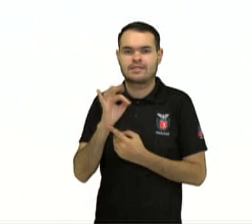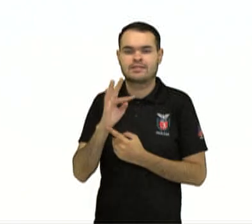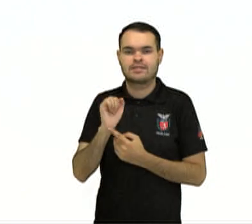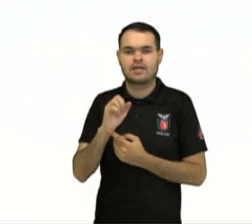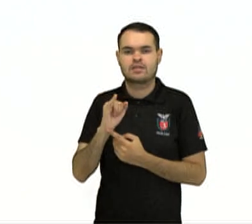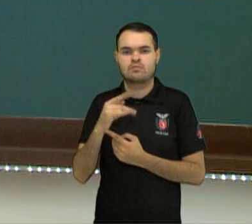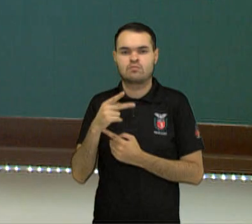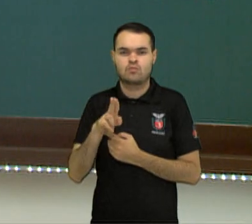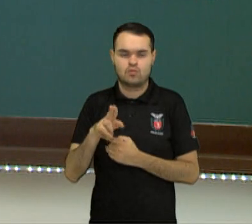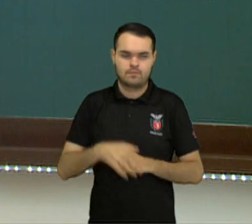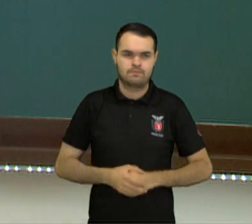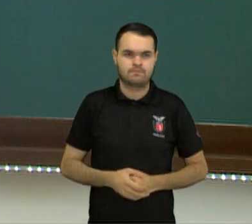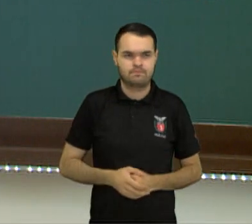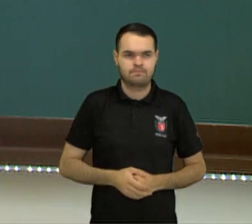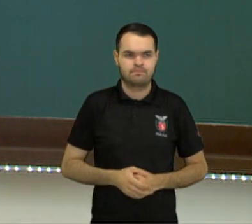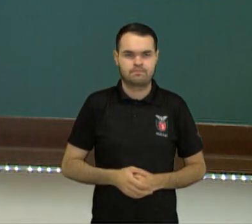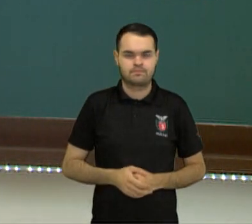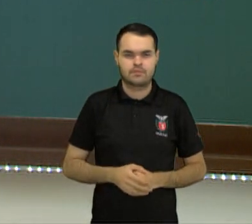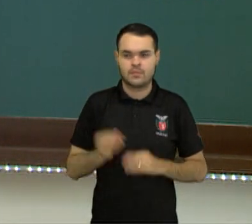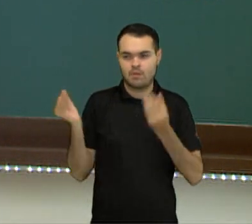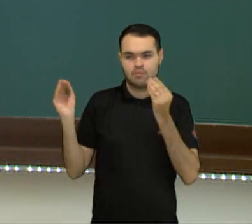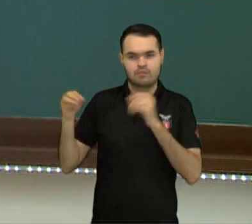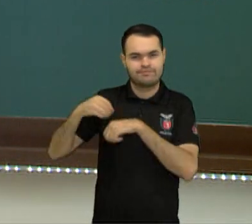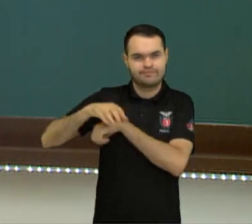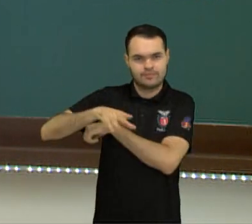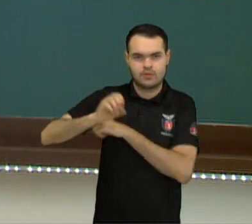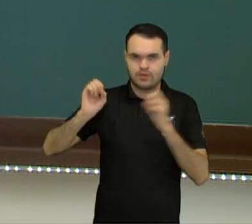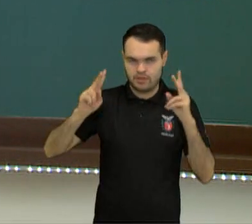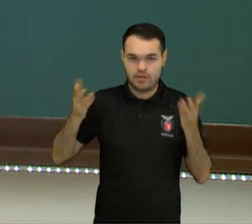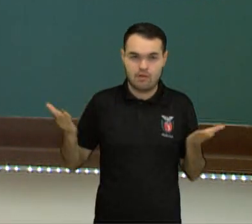tá bom? Bora, vamos seguir.